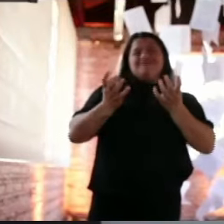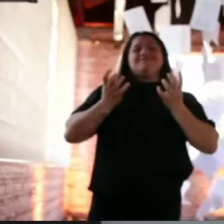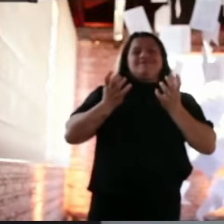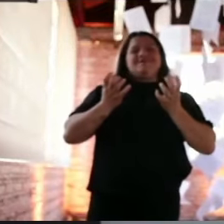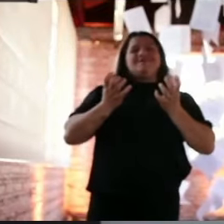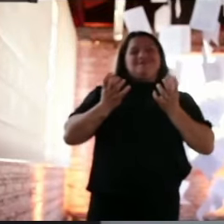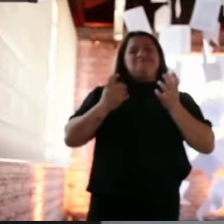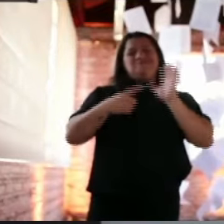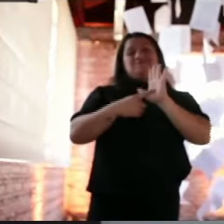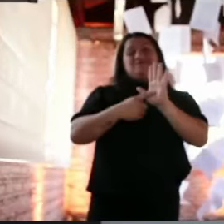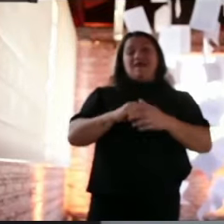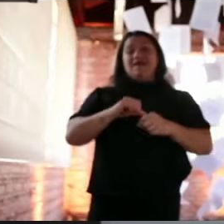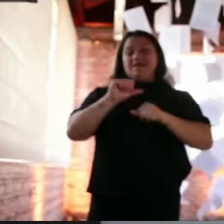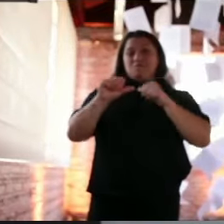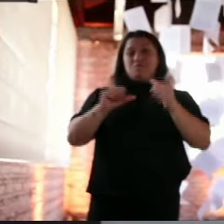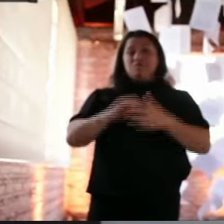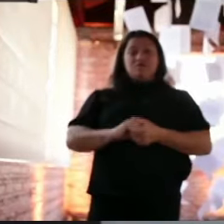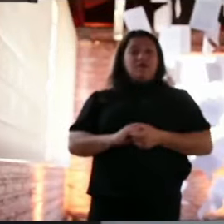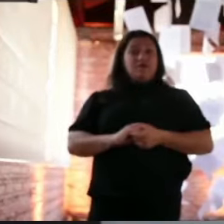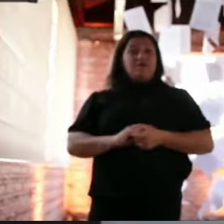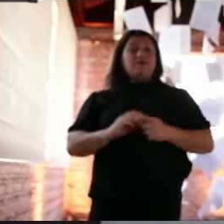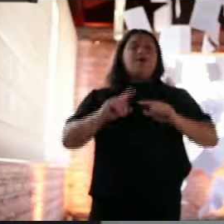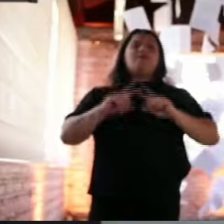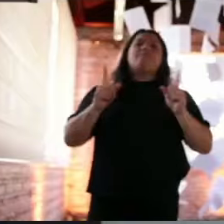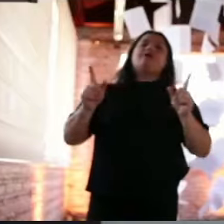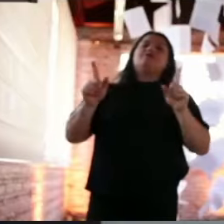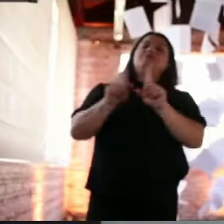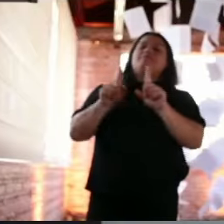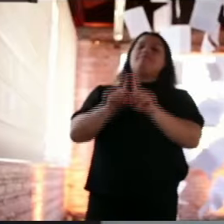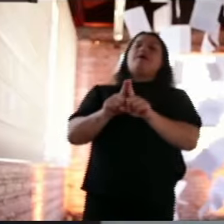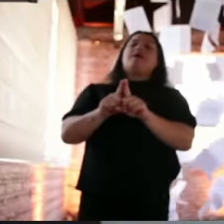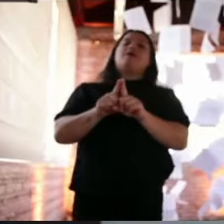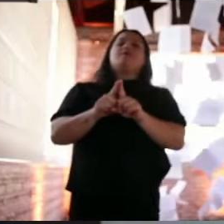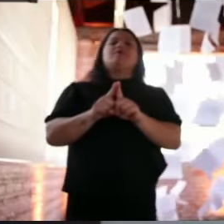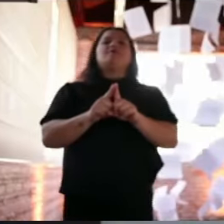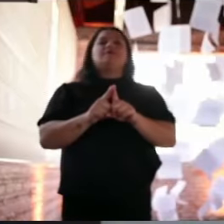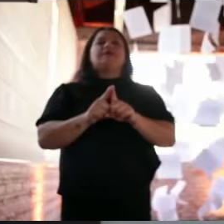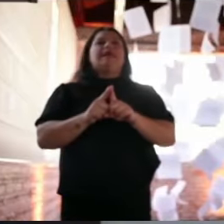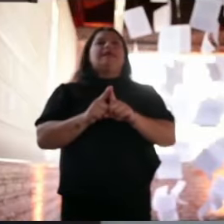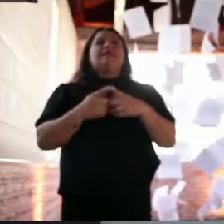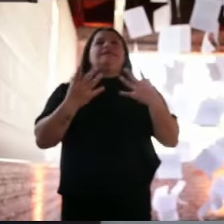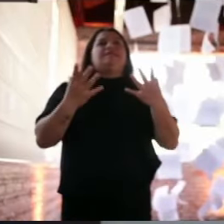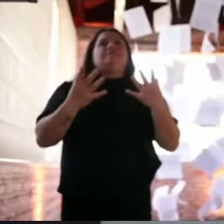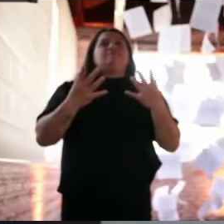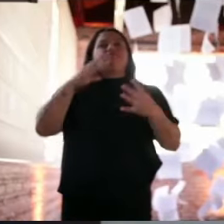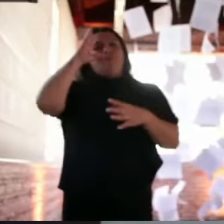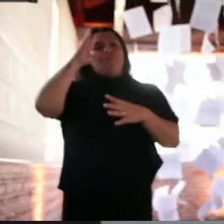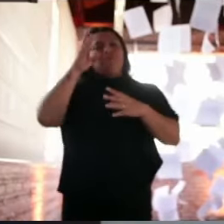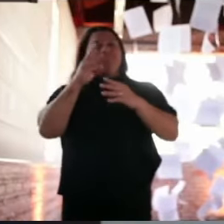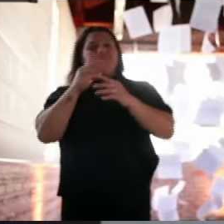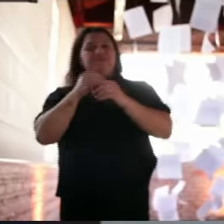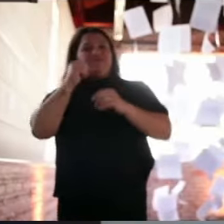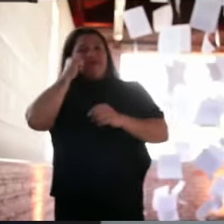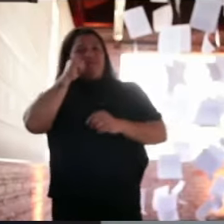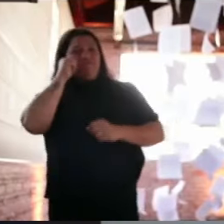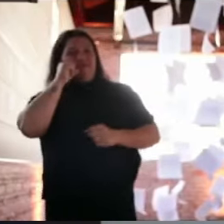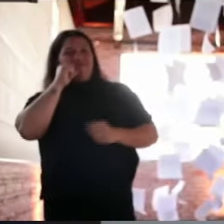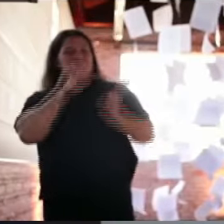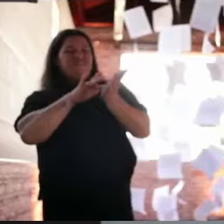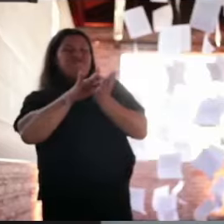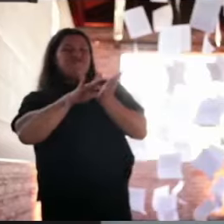isso muda e não só não tem a ver com a concepção como chega a ser a conclusão que a mulher nem deve gozar elas devem fingir